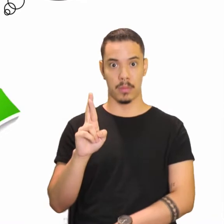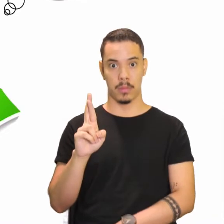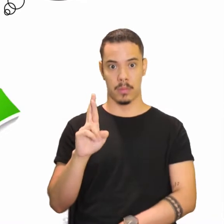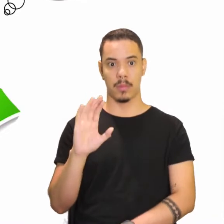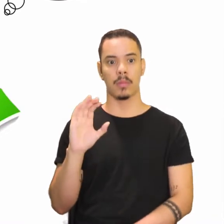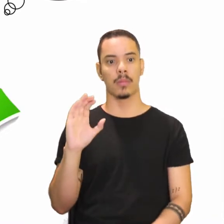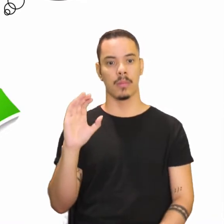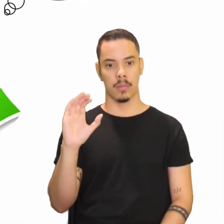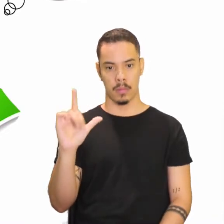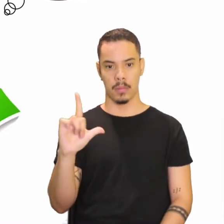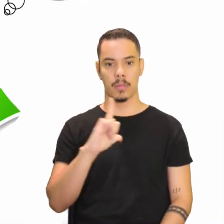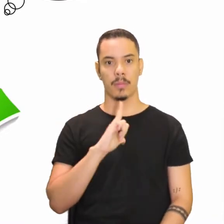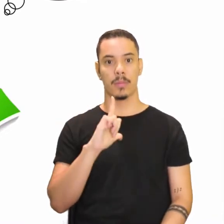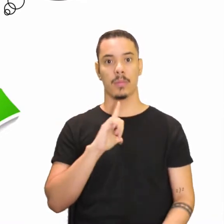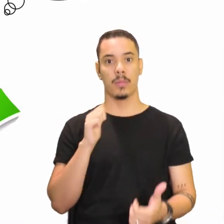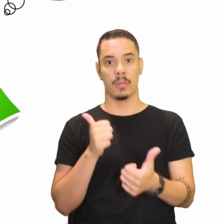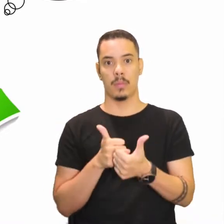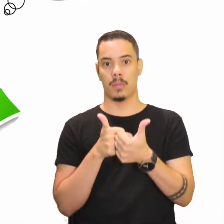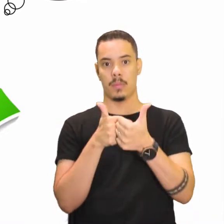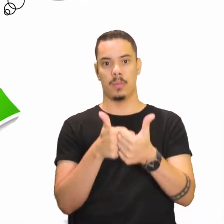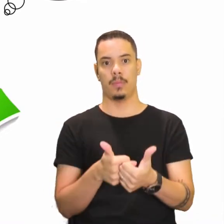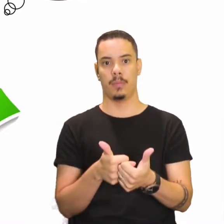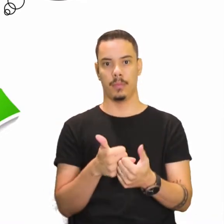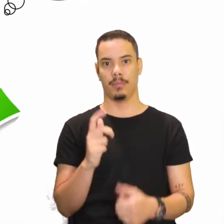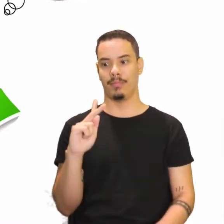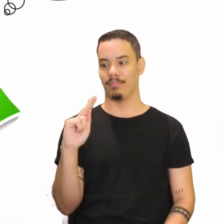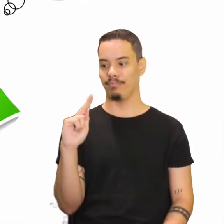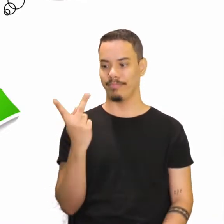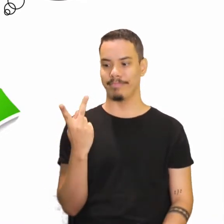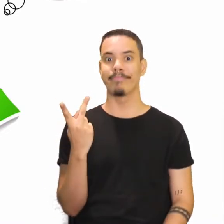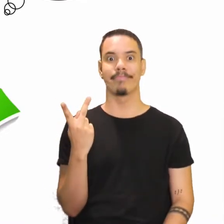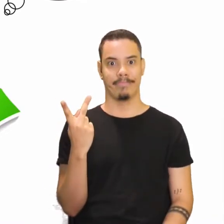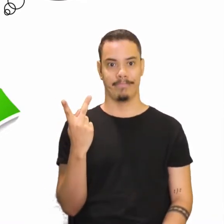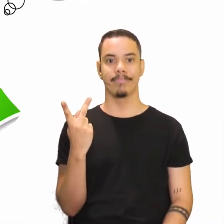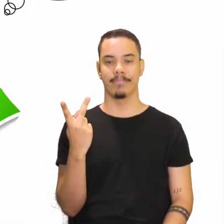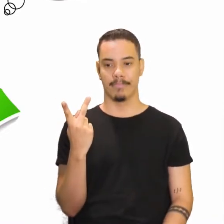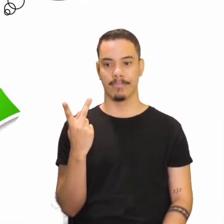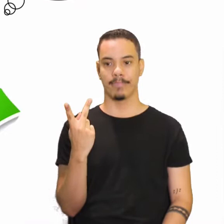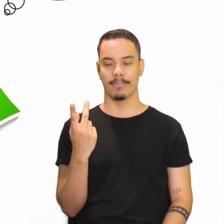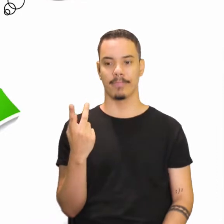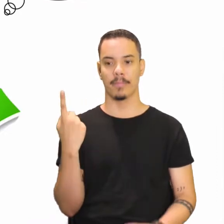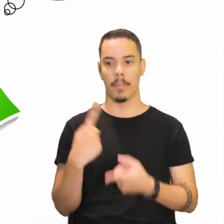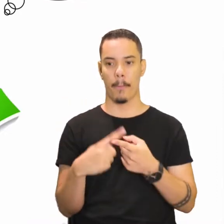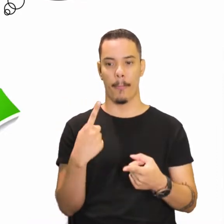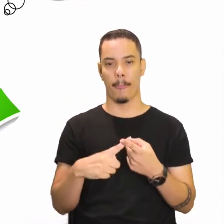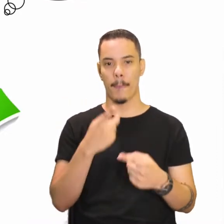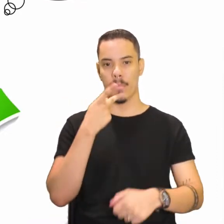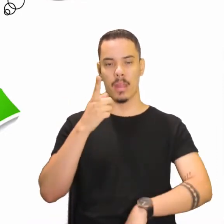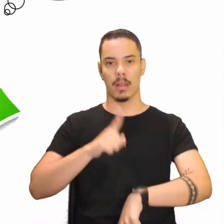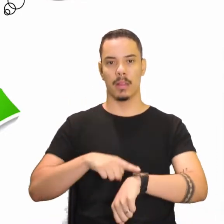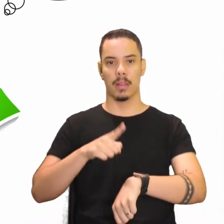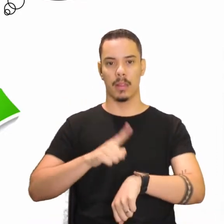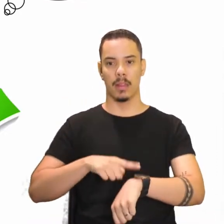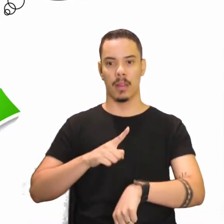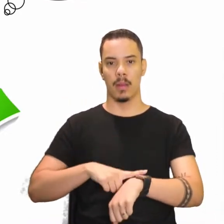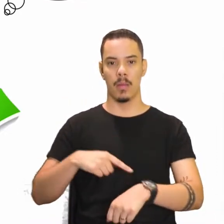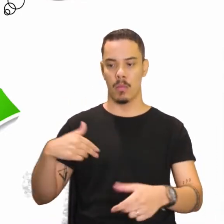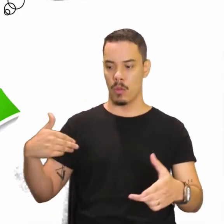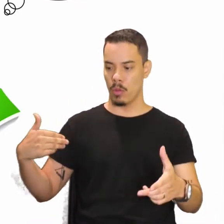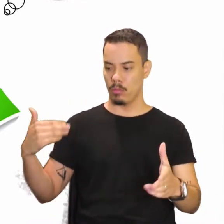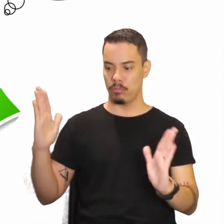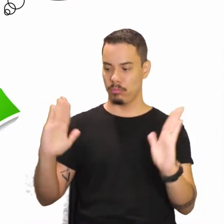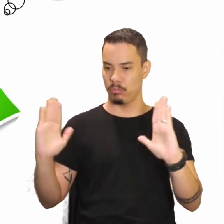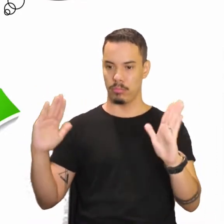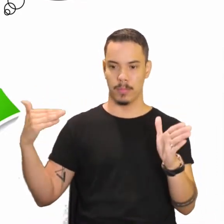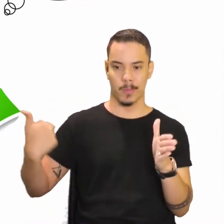ter que vir acompanhado de quê? Do Hzinho, né? Começa com H. É quando indicar tempo decorrido, tá